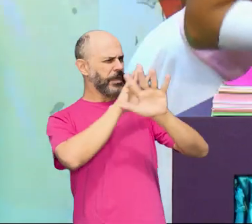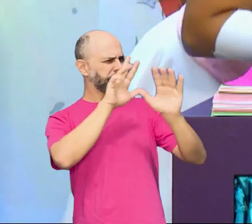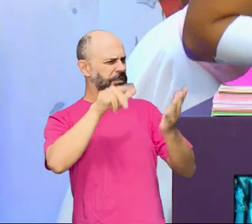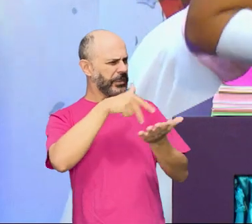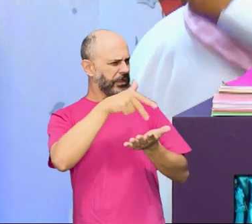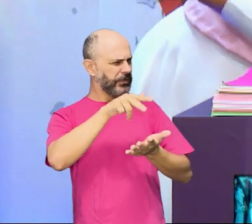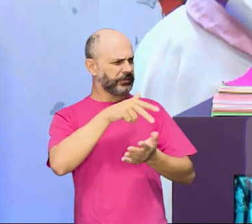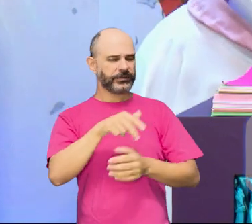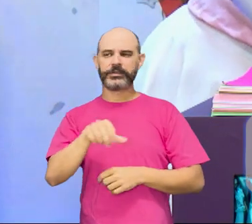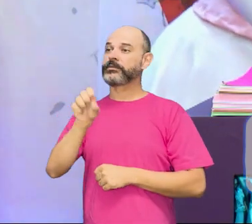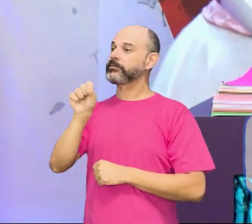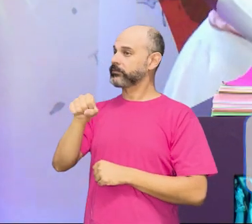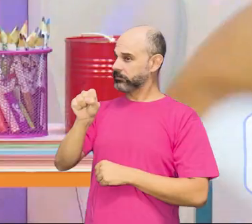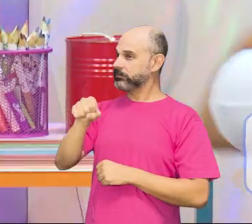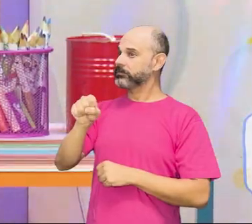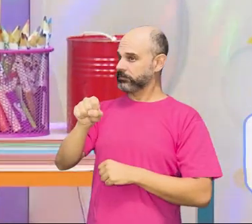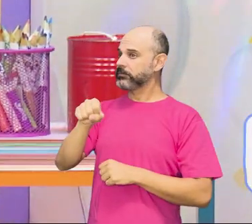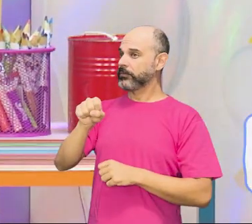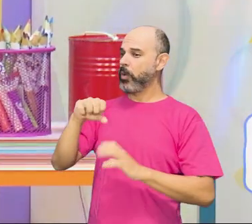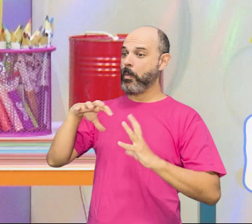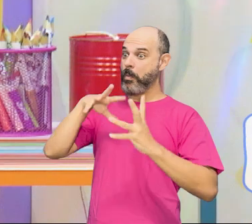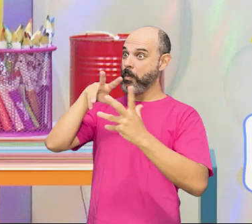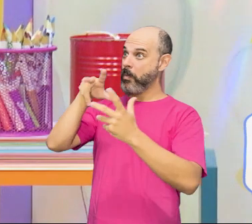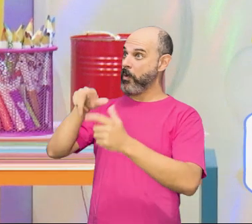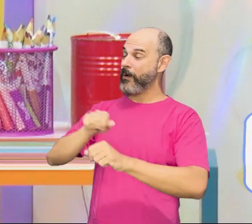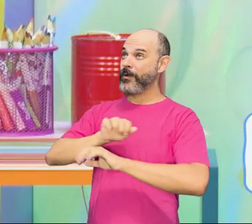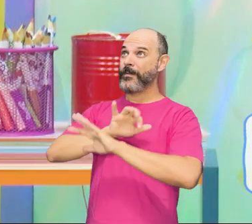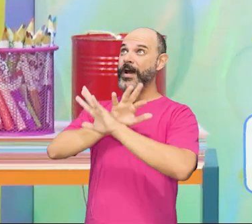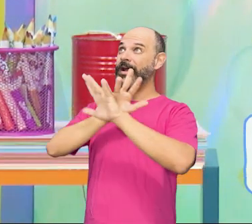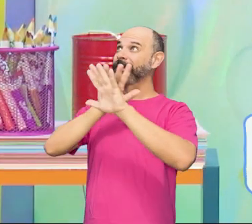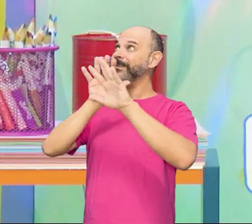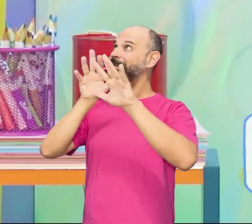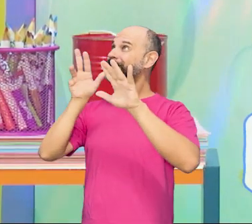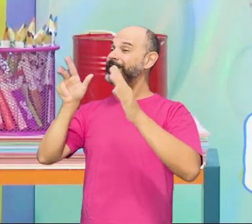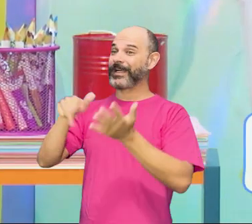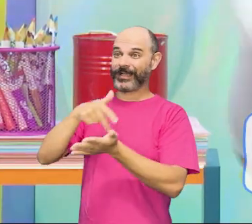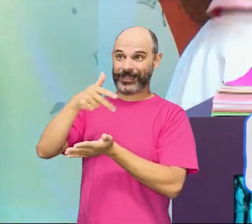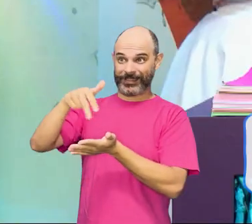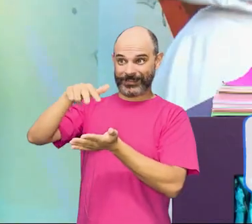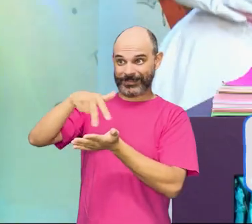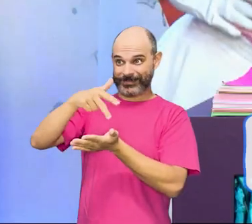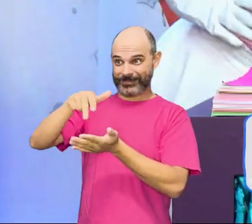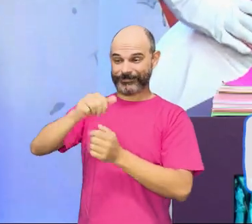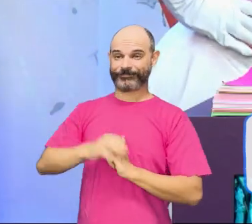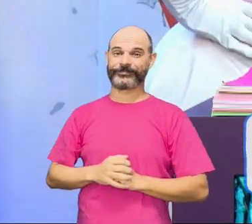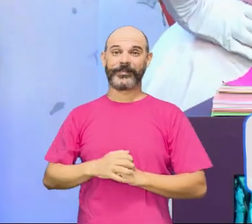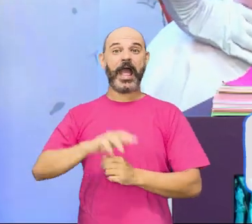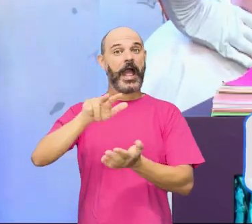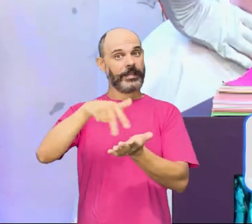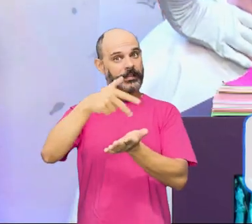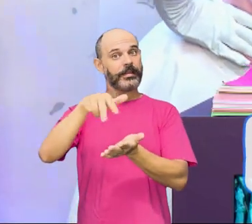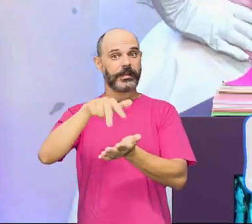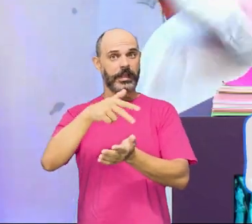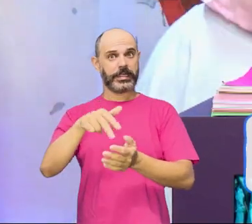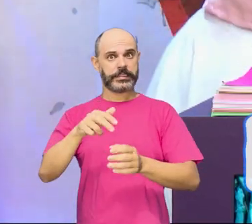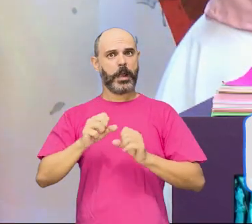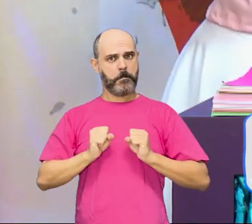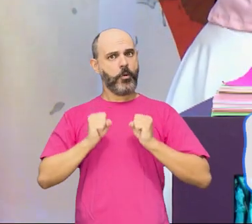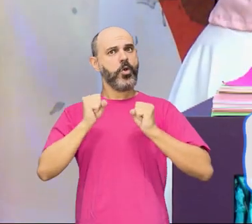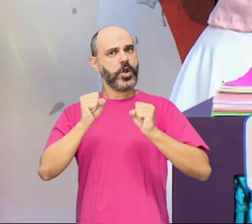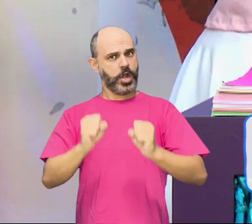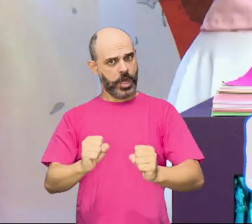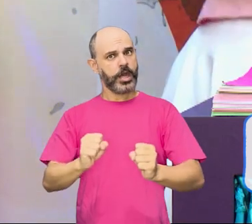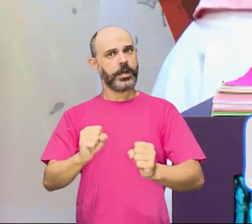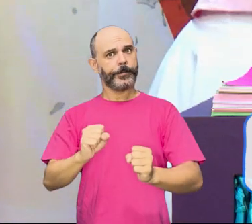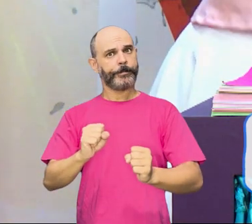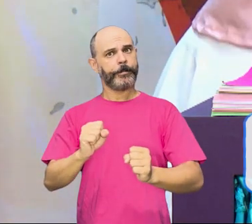dança? Sim, isso mesmo. Mundo da magia da dança. A dança tem um poder que